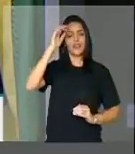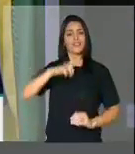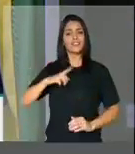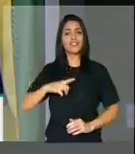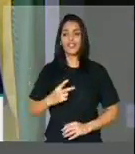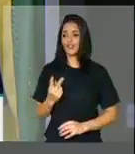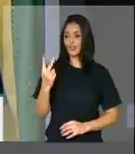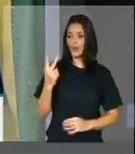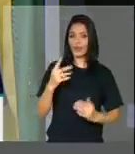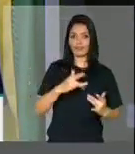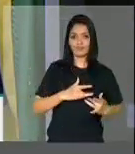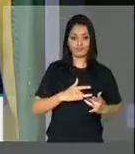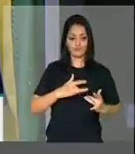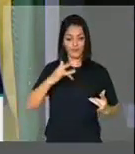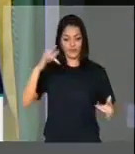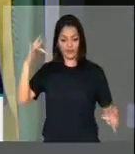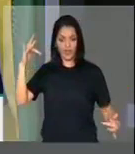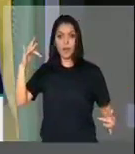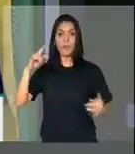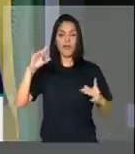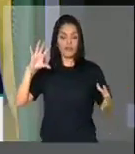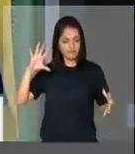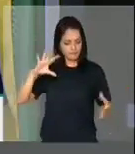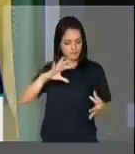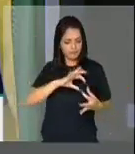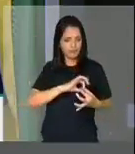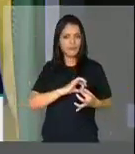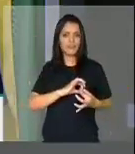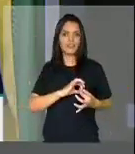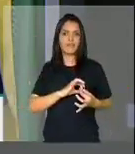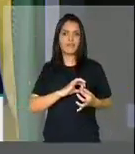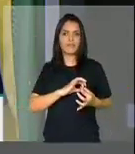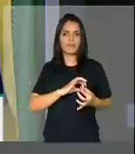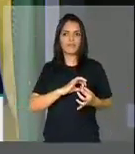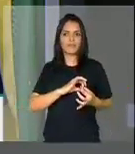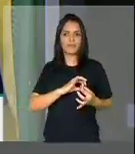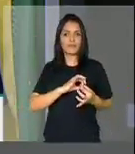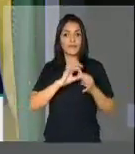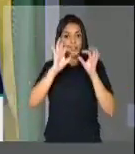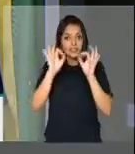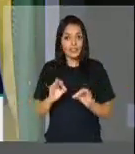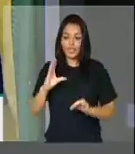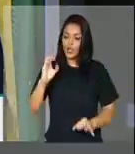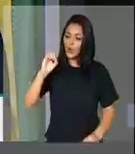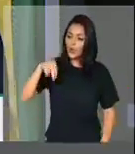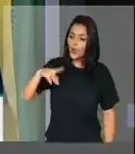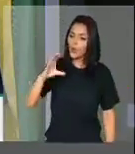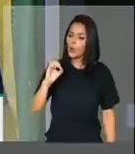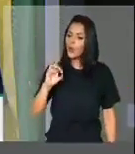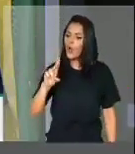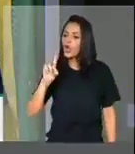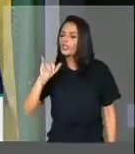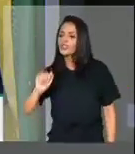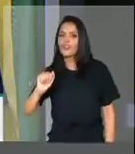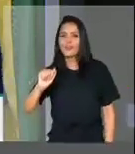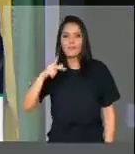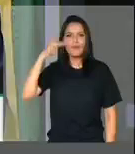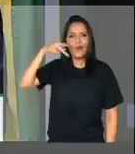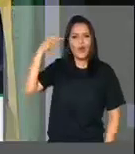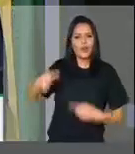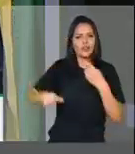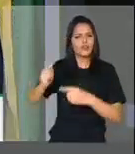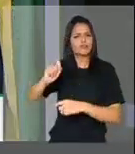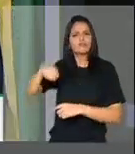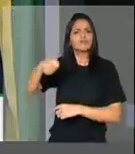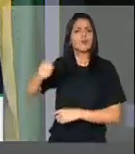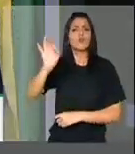corações alinhados, conectados em um mesmo ponto. E a concórdia política é, sem